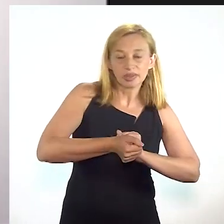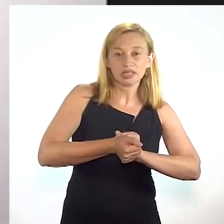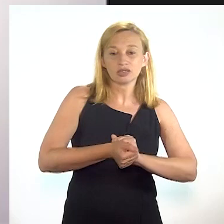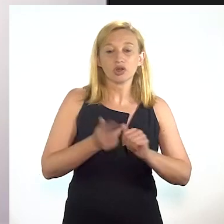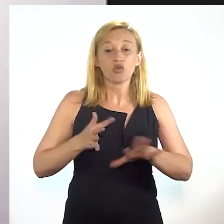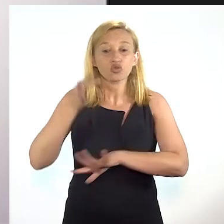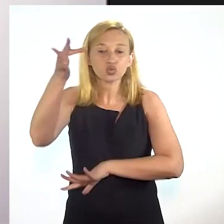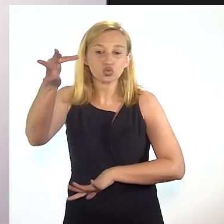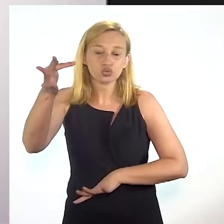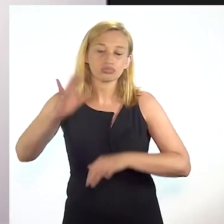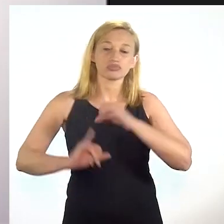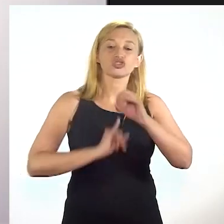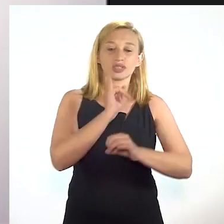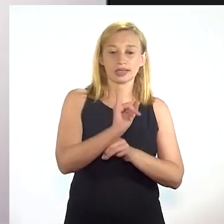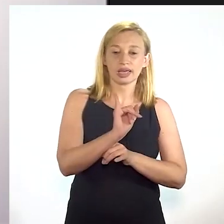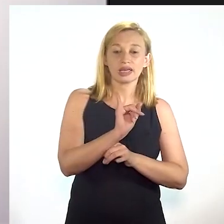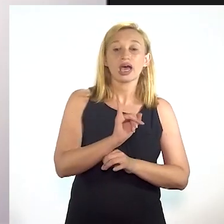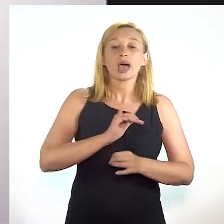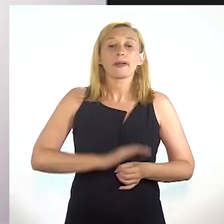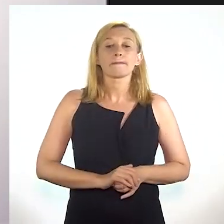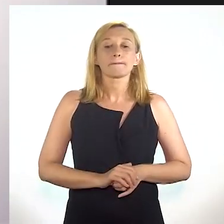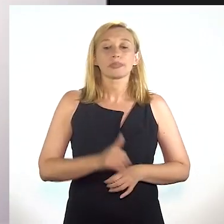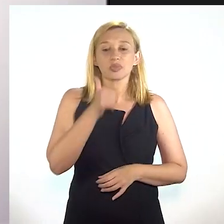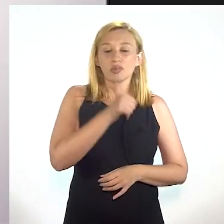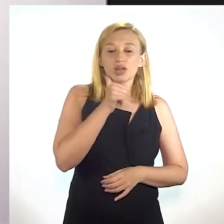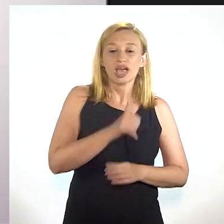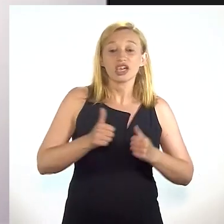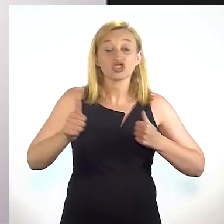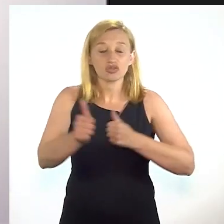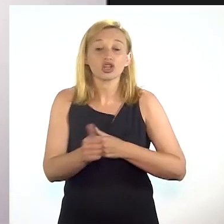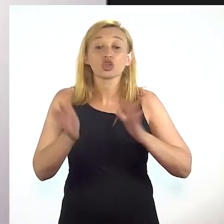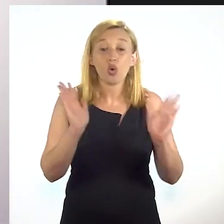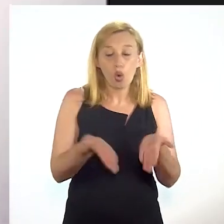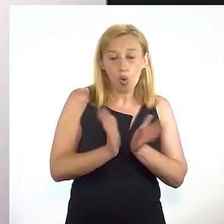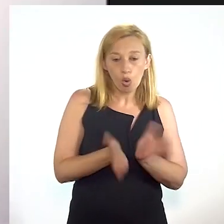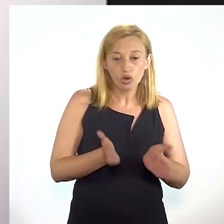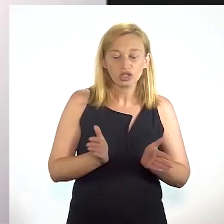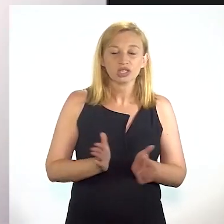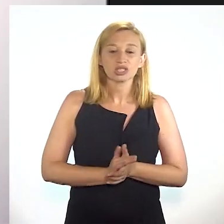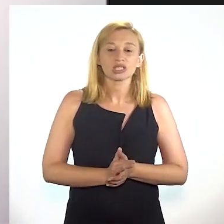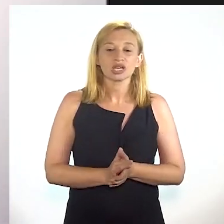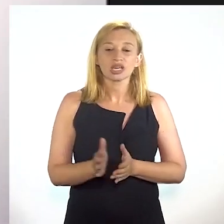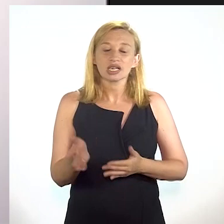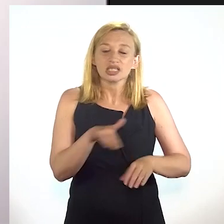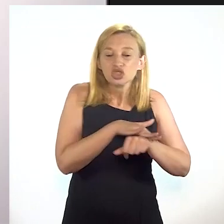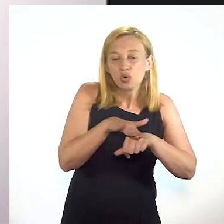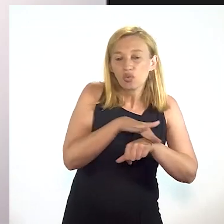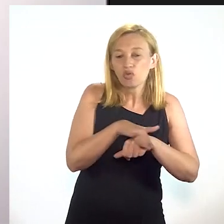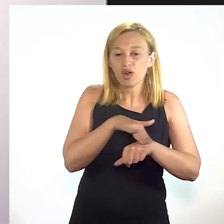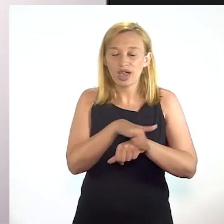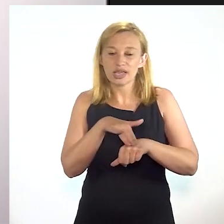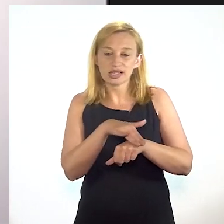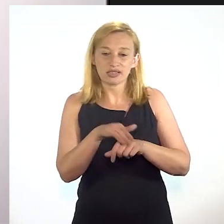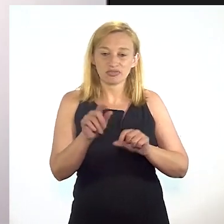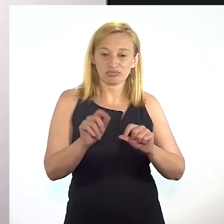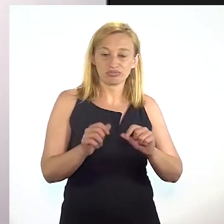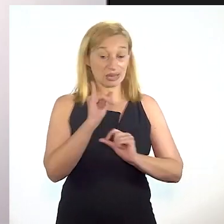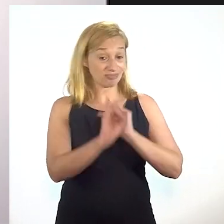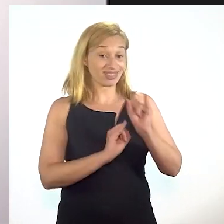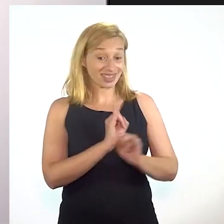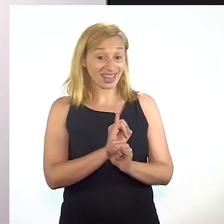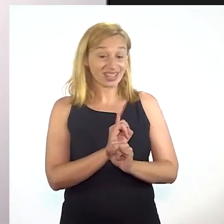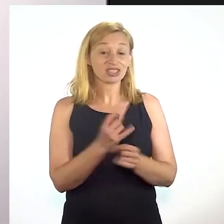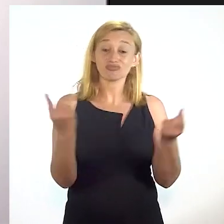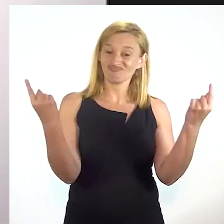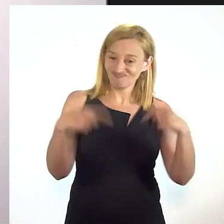se adaptando ao futuro digital. Para mulheres de frente, hoje, fazer essas rodas